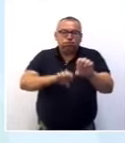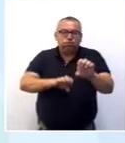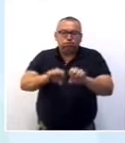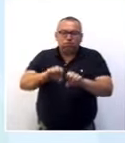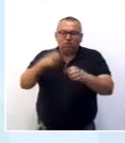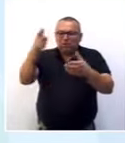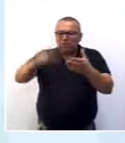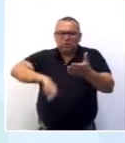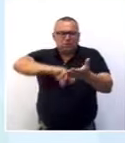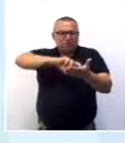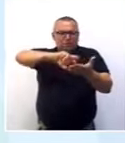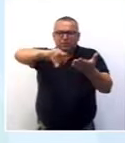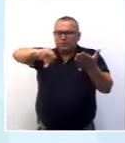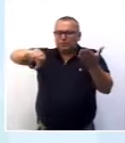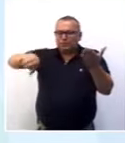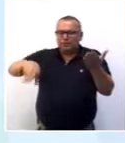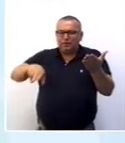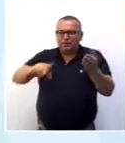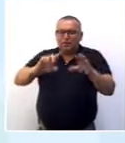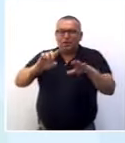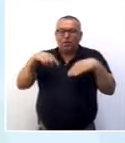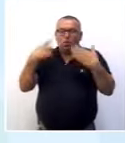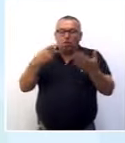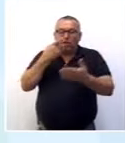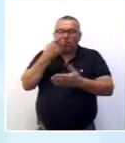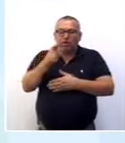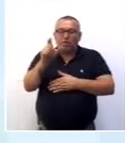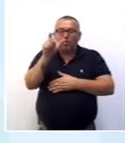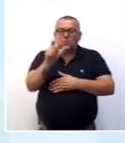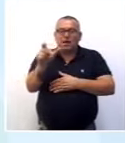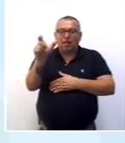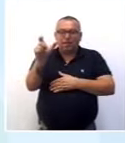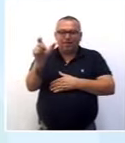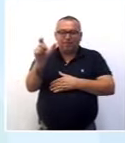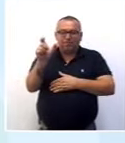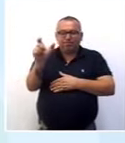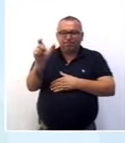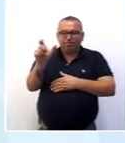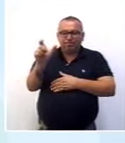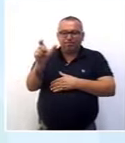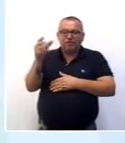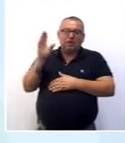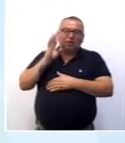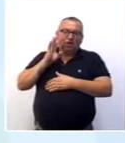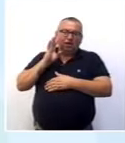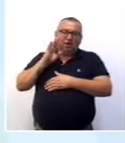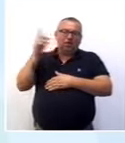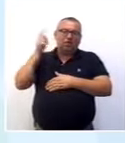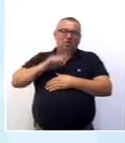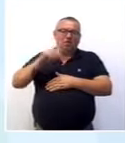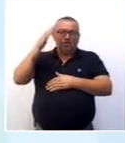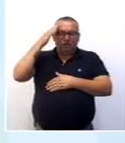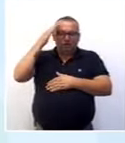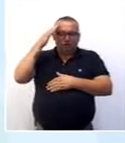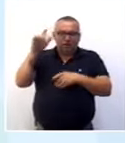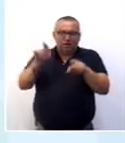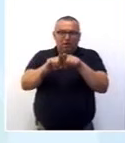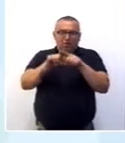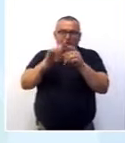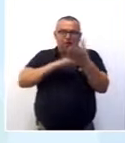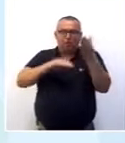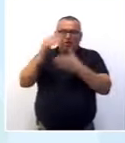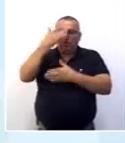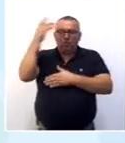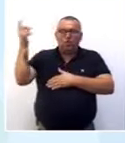entre outras coisas. Quando nós falamos palavras, e agora fica legal nós entendermos, até para todo mundo entender